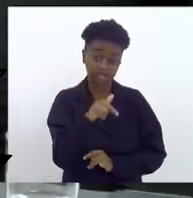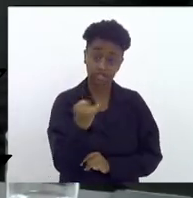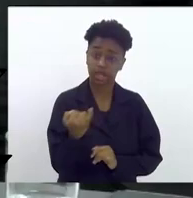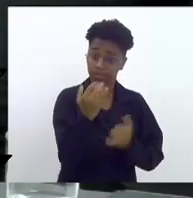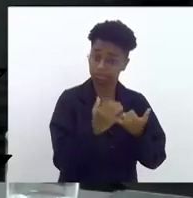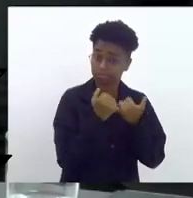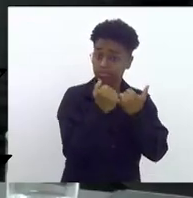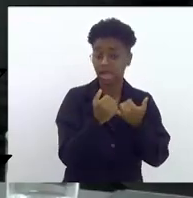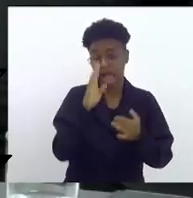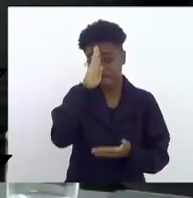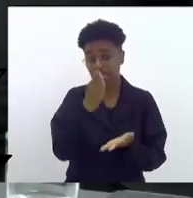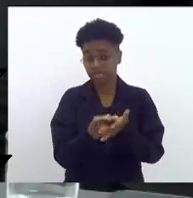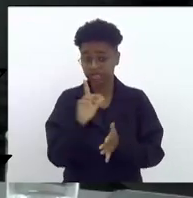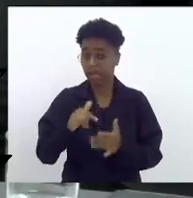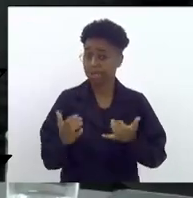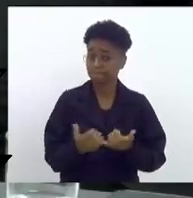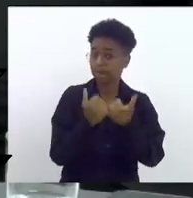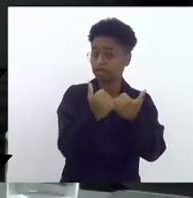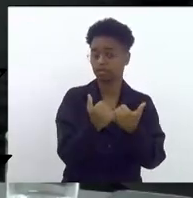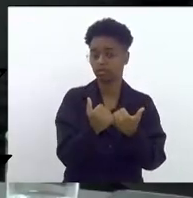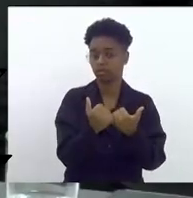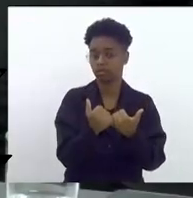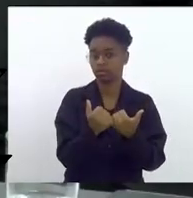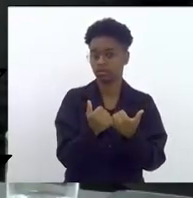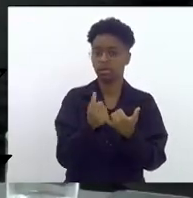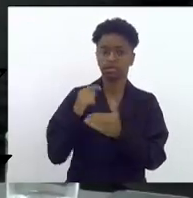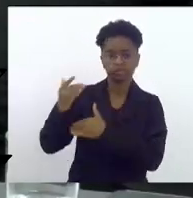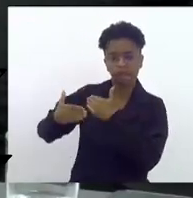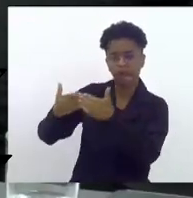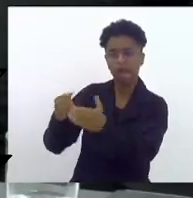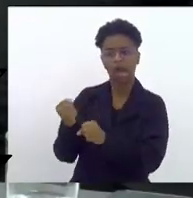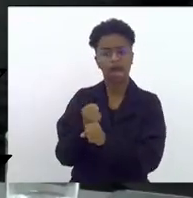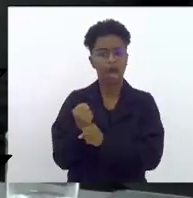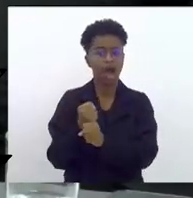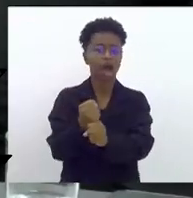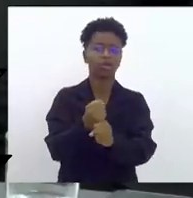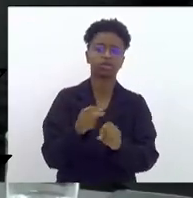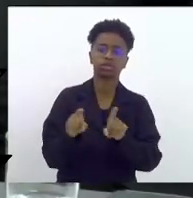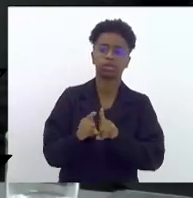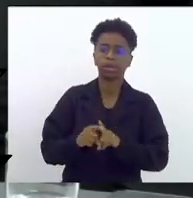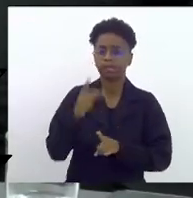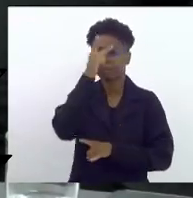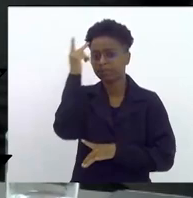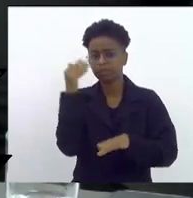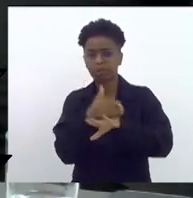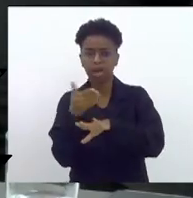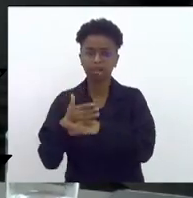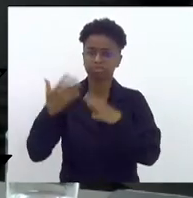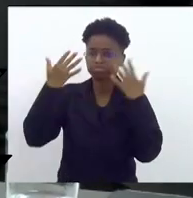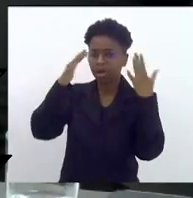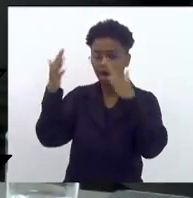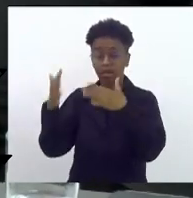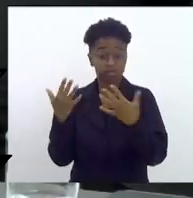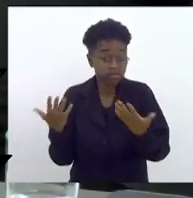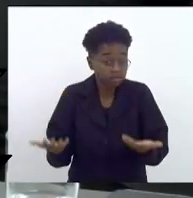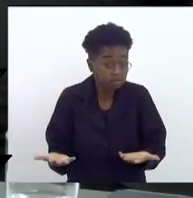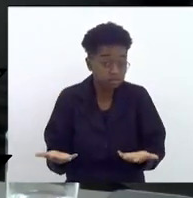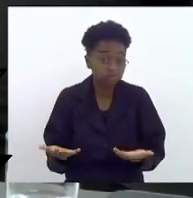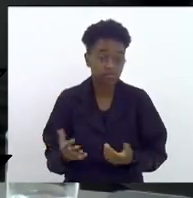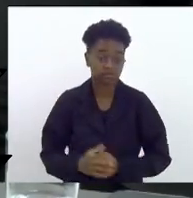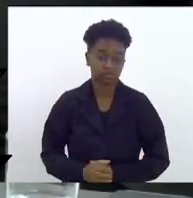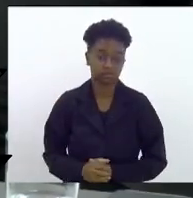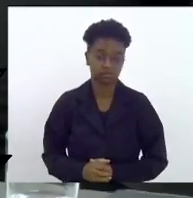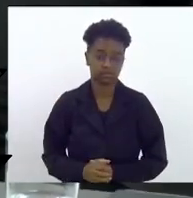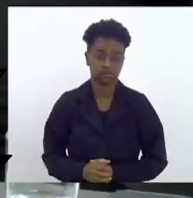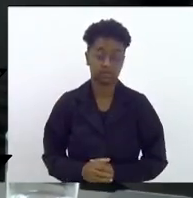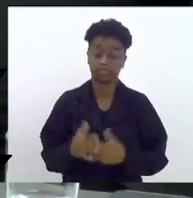cresce ele é dignamente que aquilo é um patrimônio vem sendo construído ao longo dos anos as pessoas participam celebram enfim é